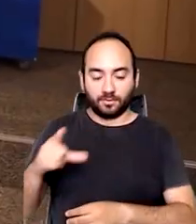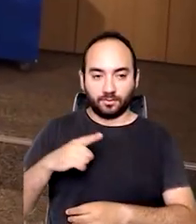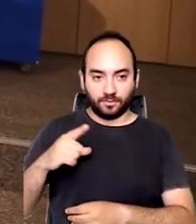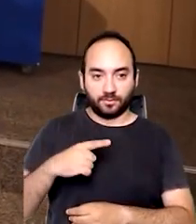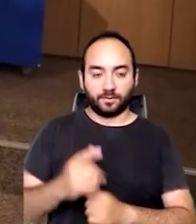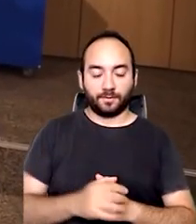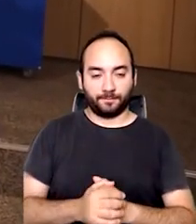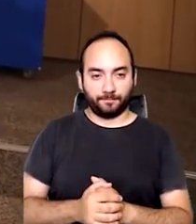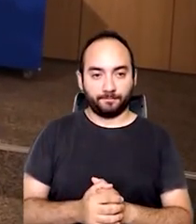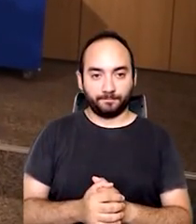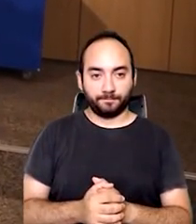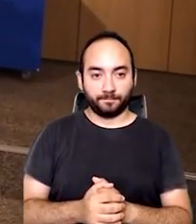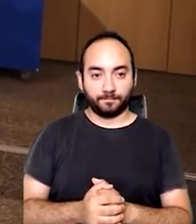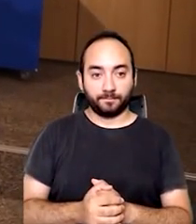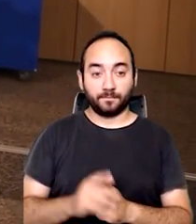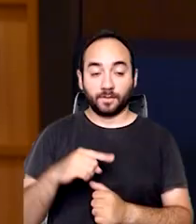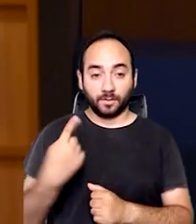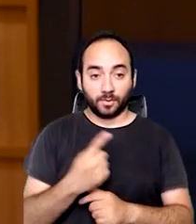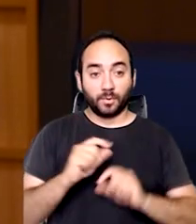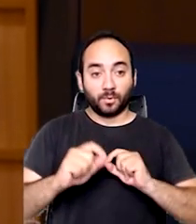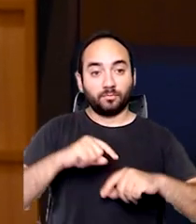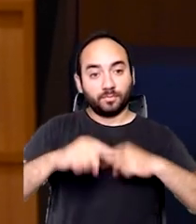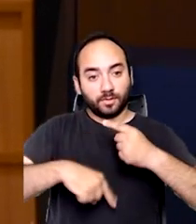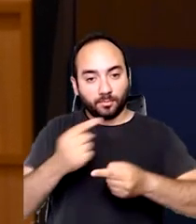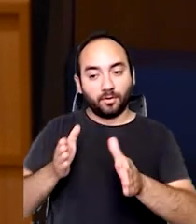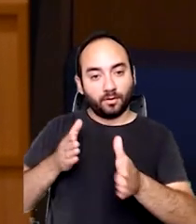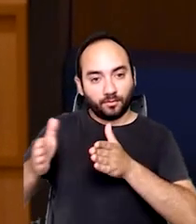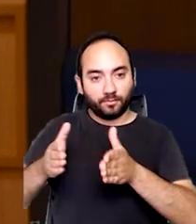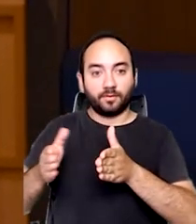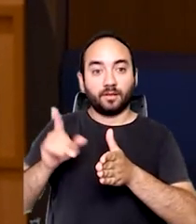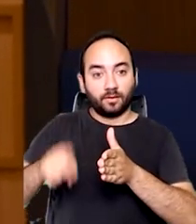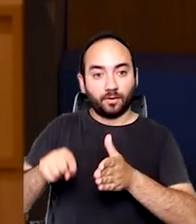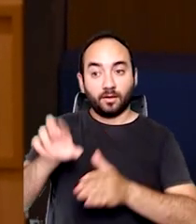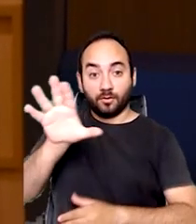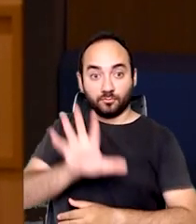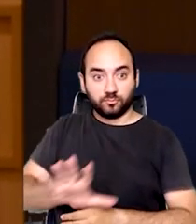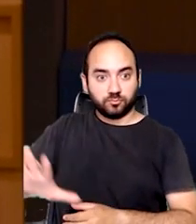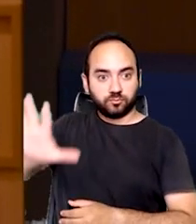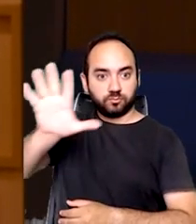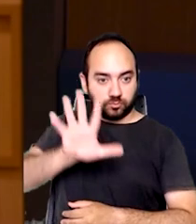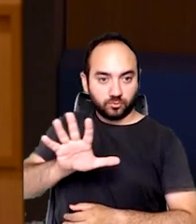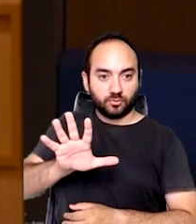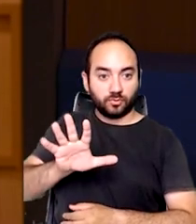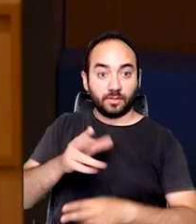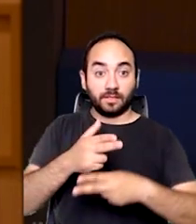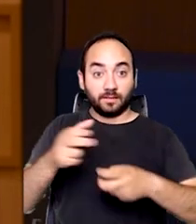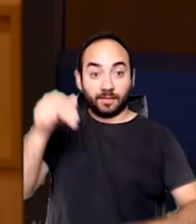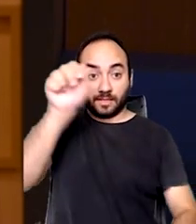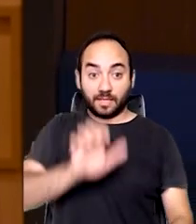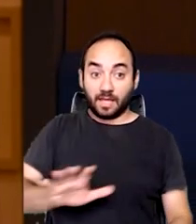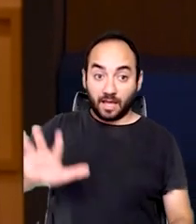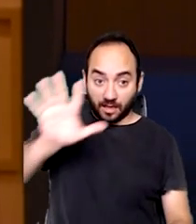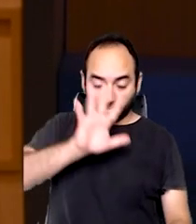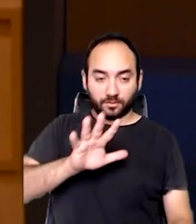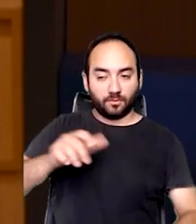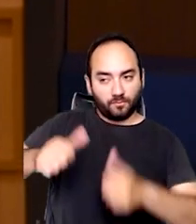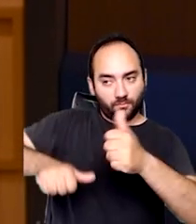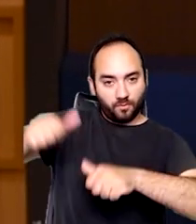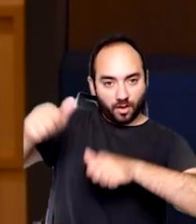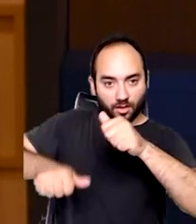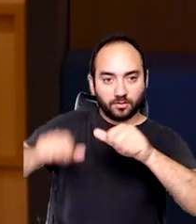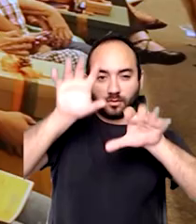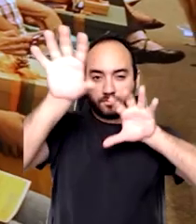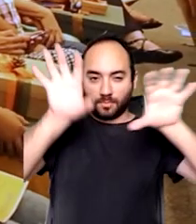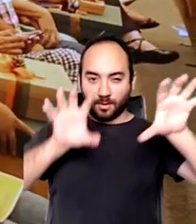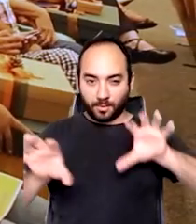sebrai do estado e aí nós temos depois uma etapa e regional onde o sebrai Nacional faz